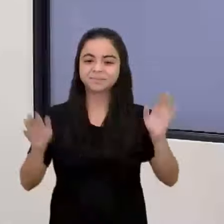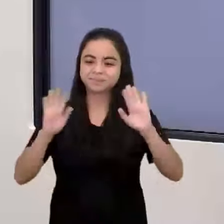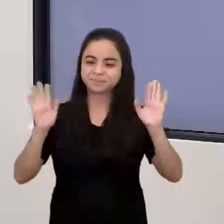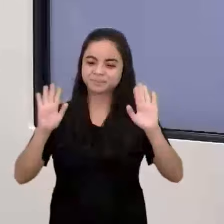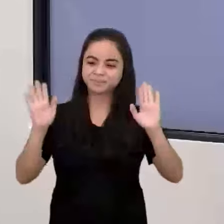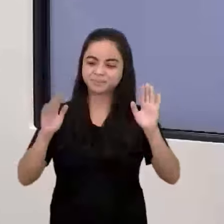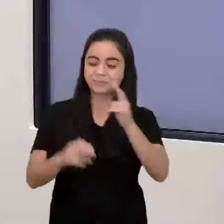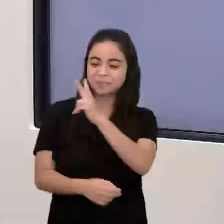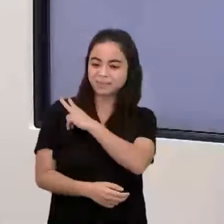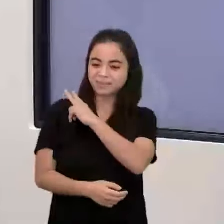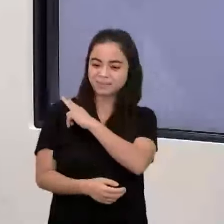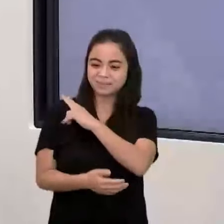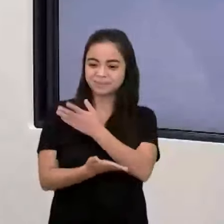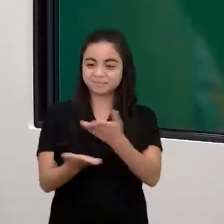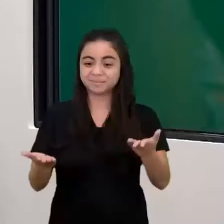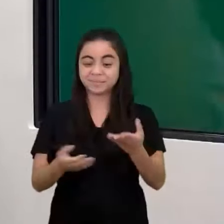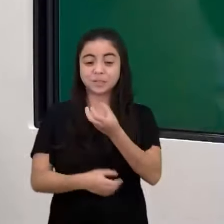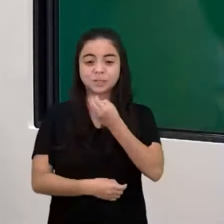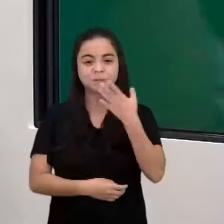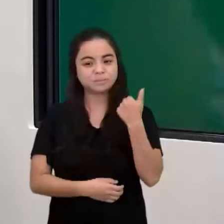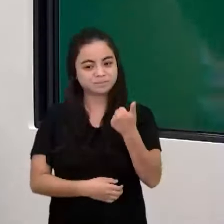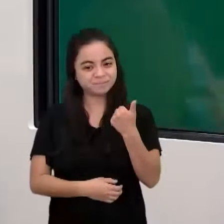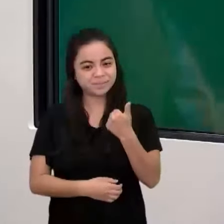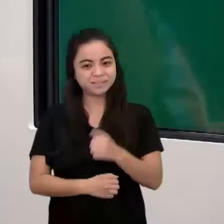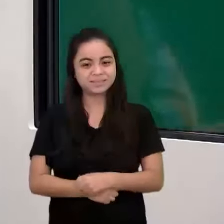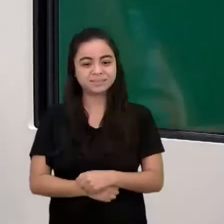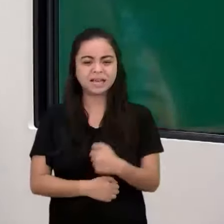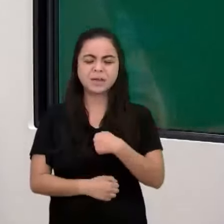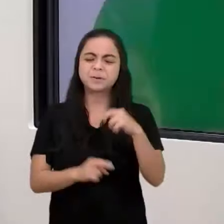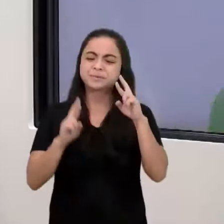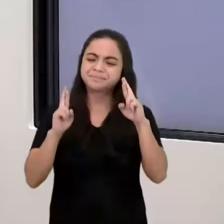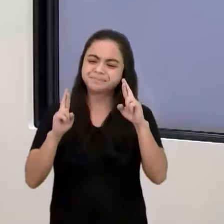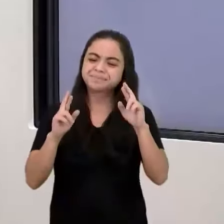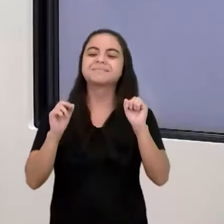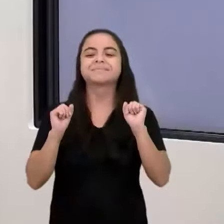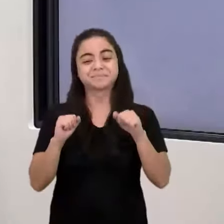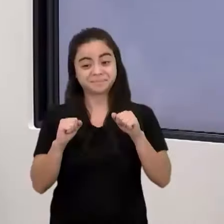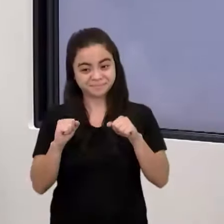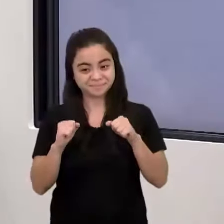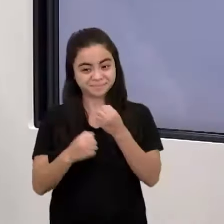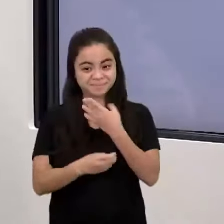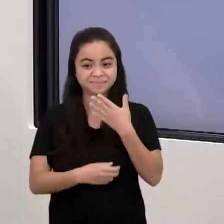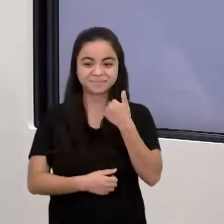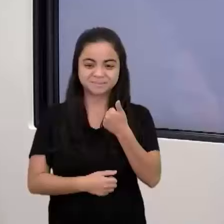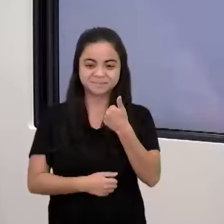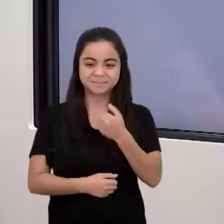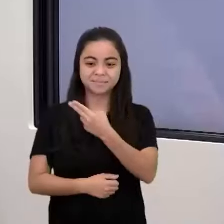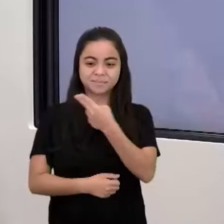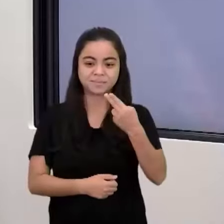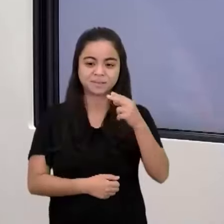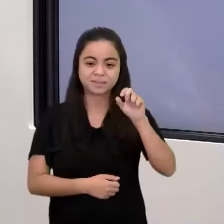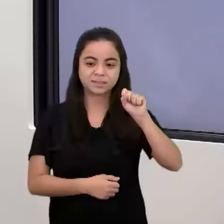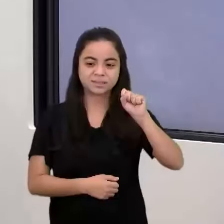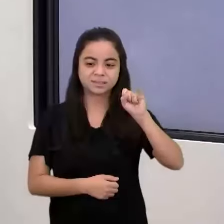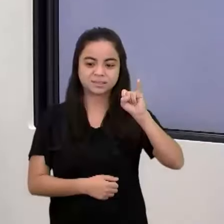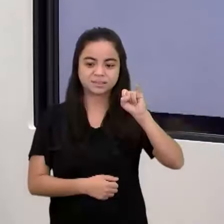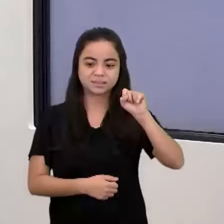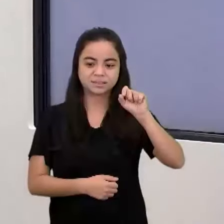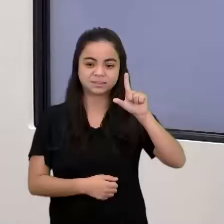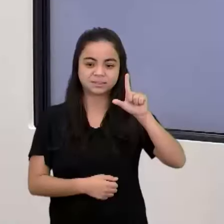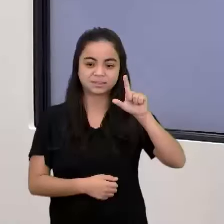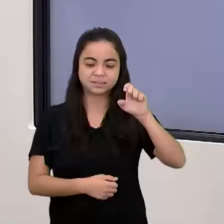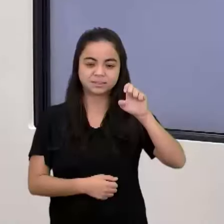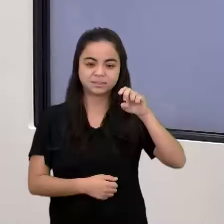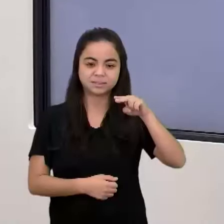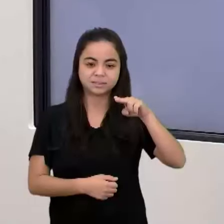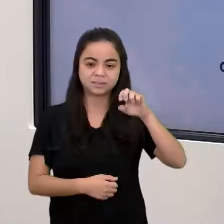estudante da segunda série do ensino médio, tudo bem com vocês? Eu espero sinceramente que sim. Eu sou a professora Silene Félix e estamos